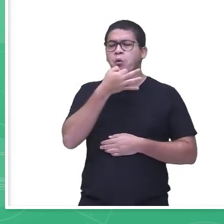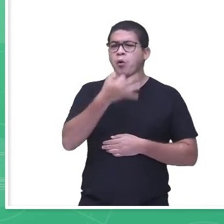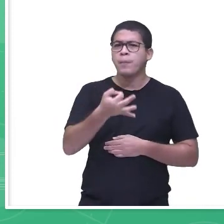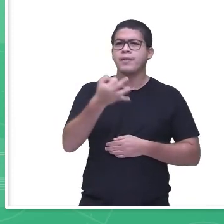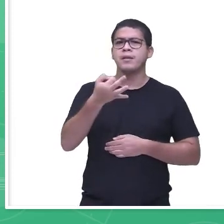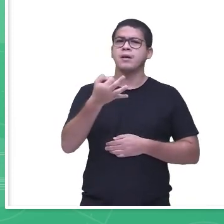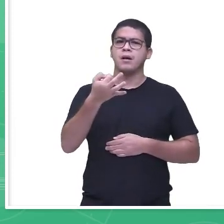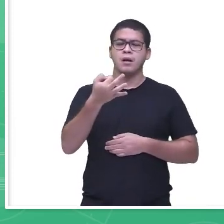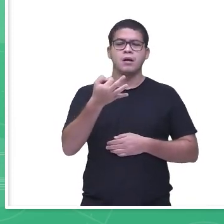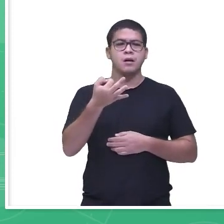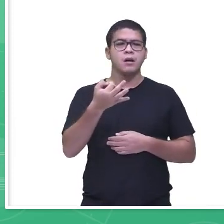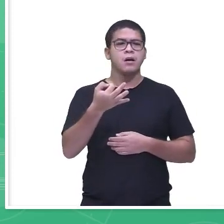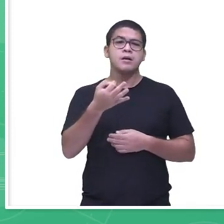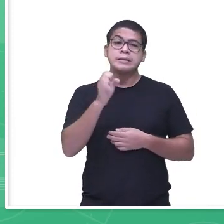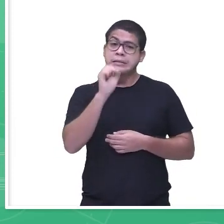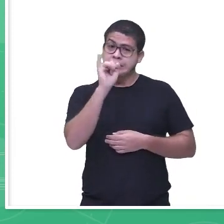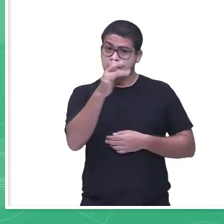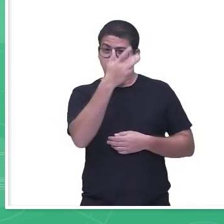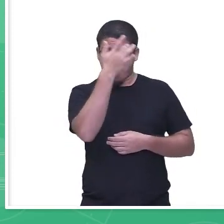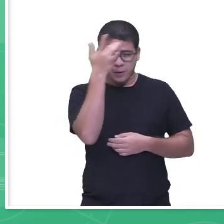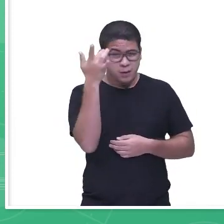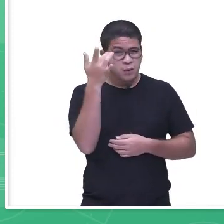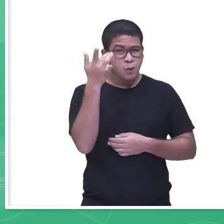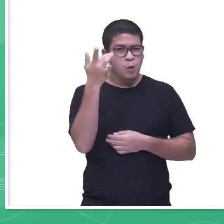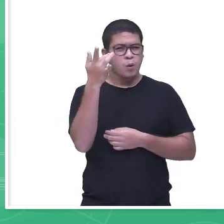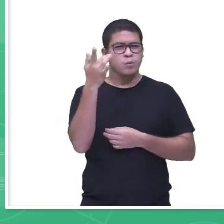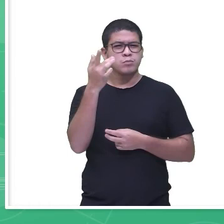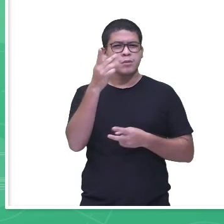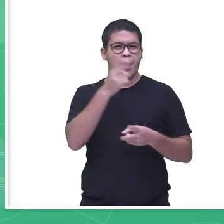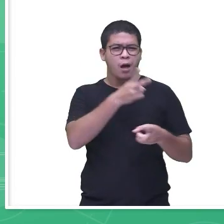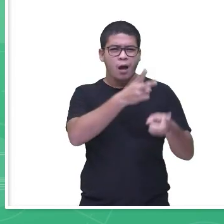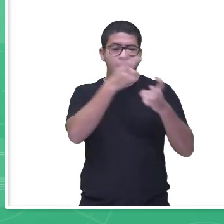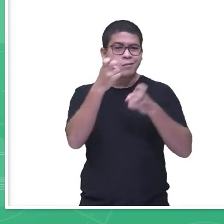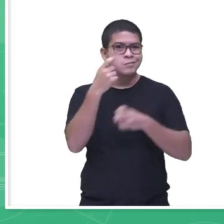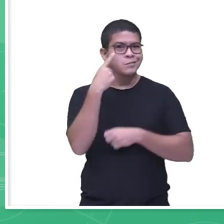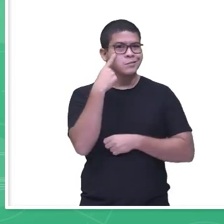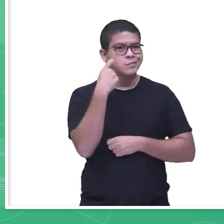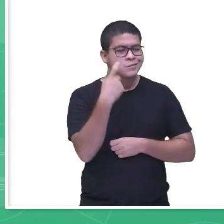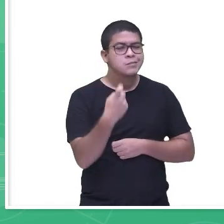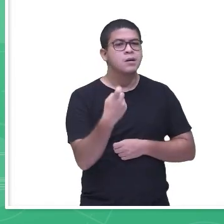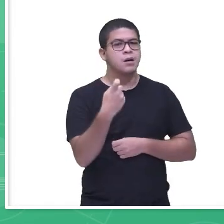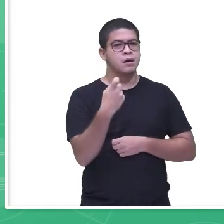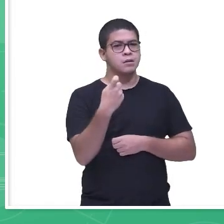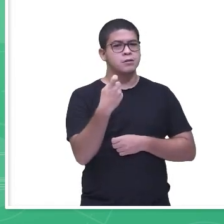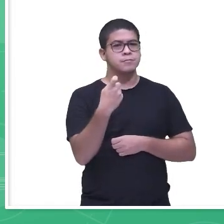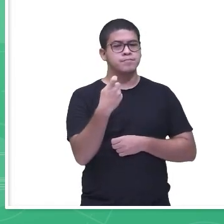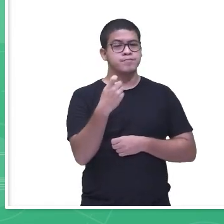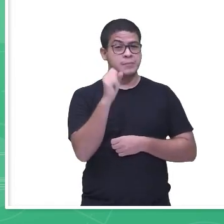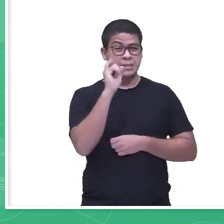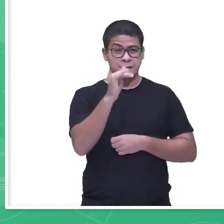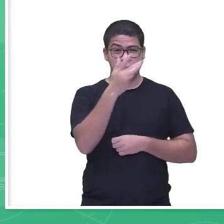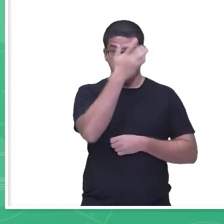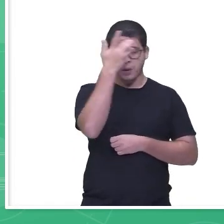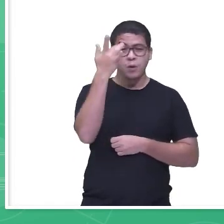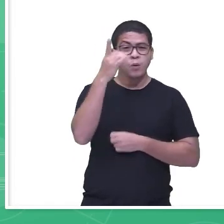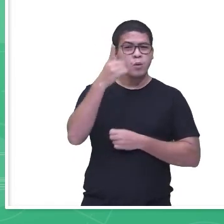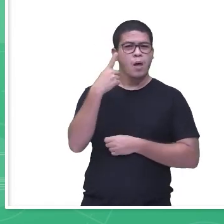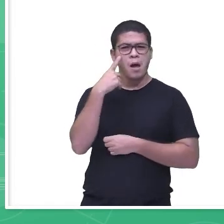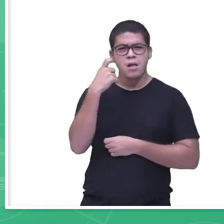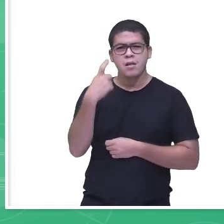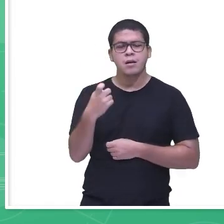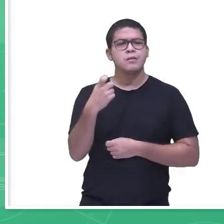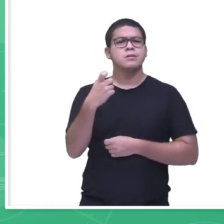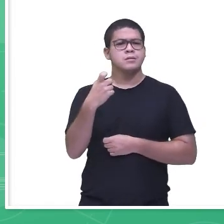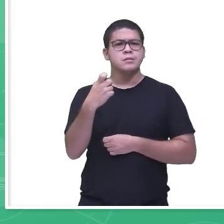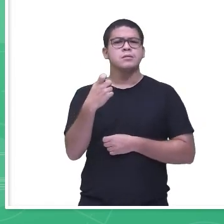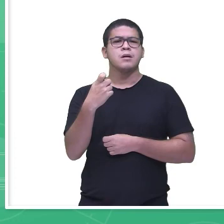comentário. Se a pessoa está interessada, olha só, se a pessoa está interessada